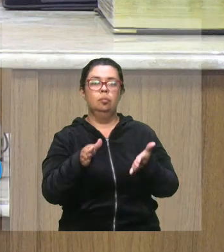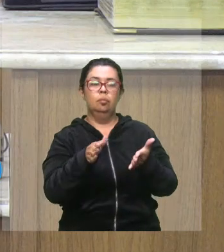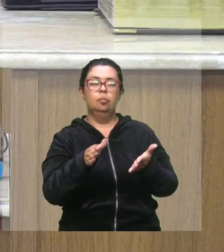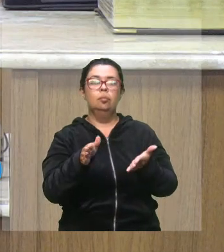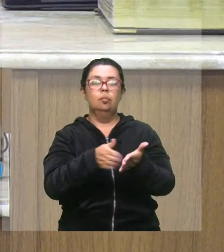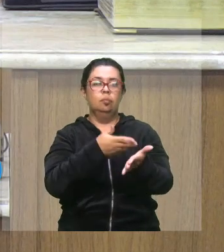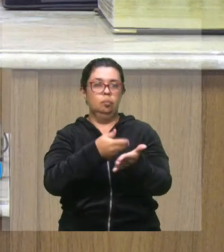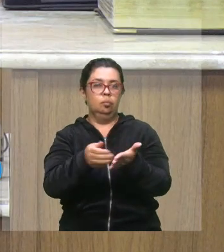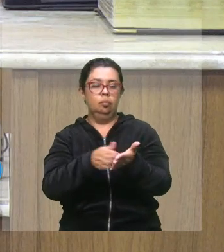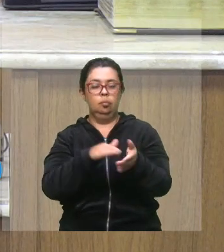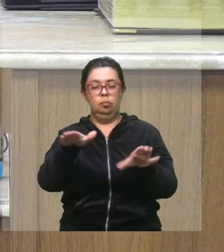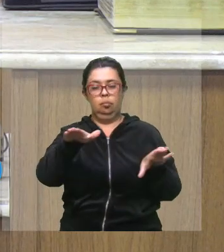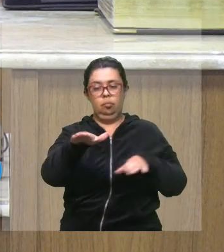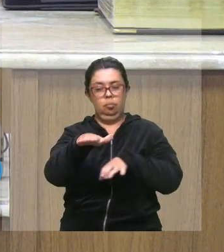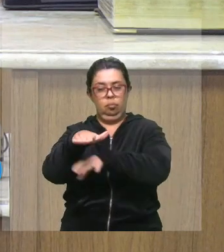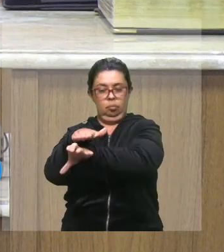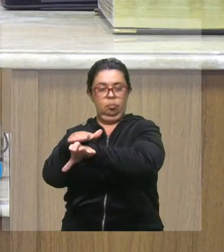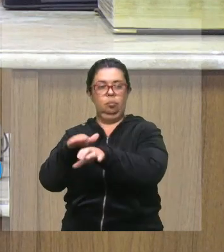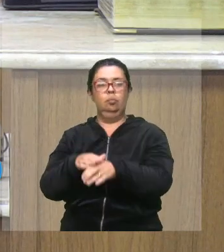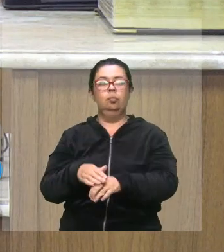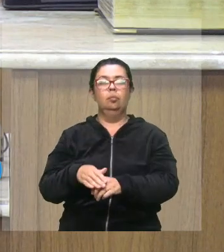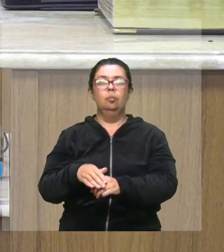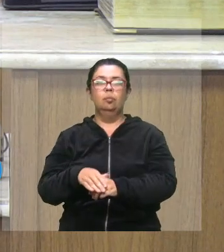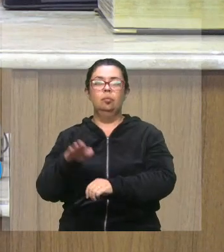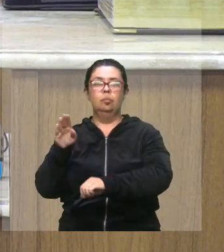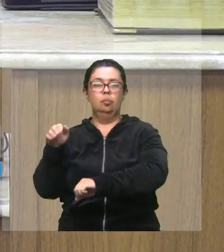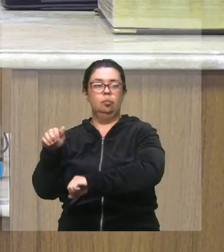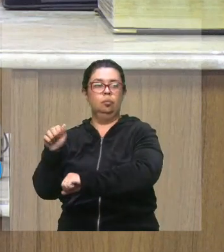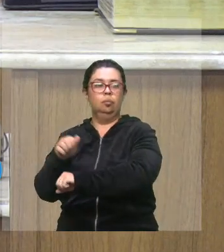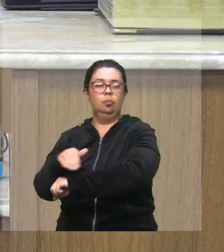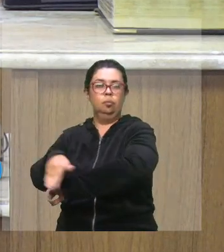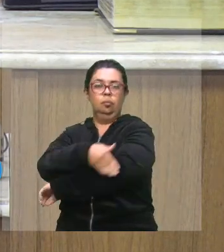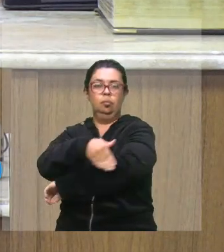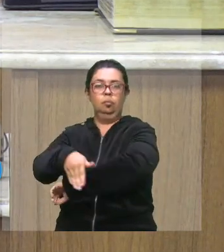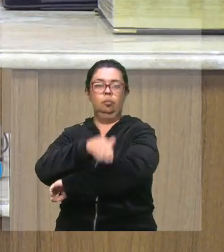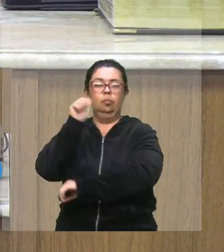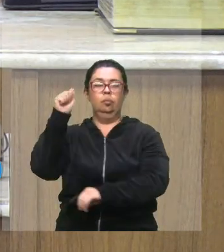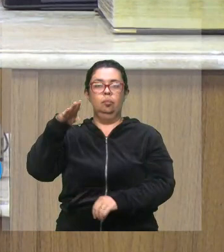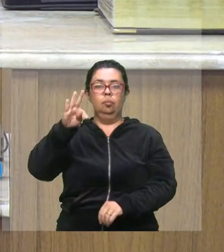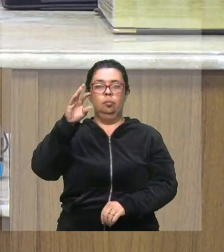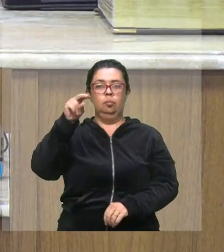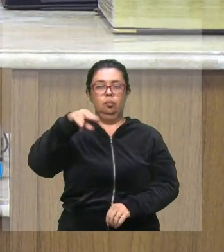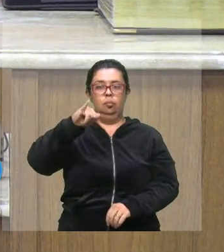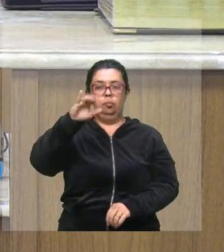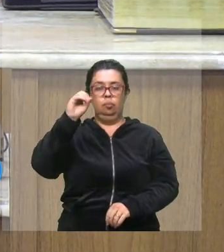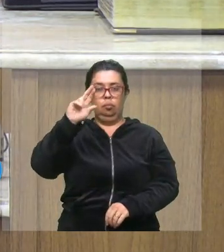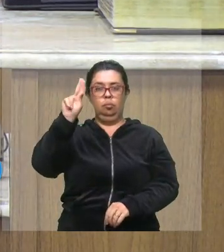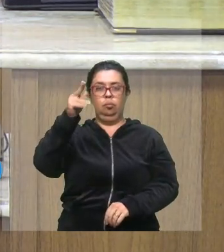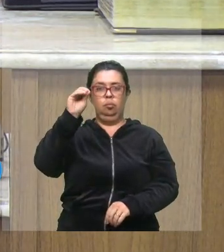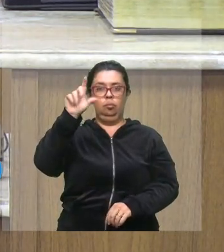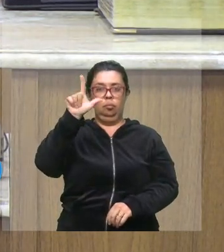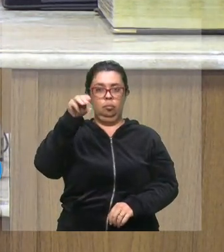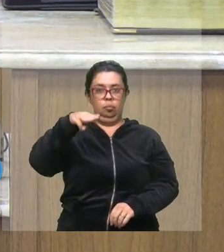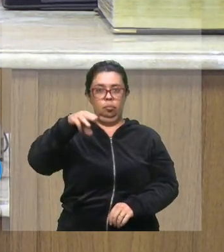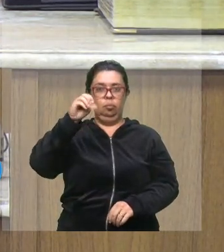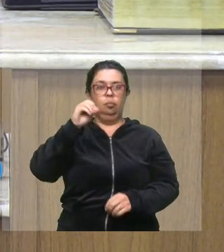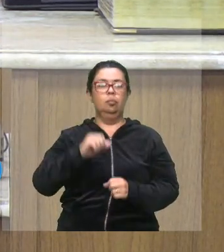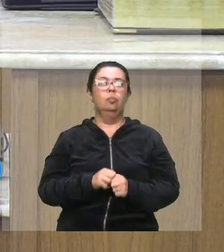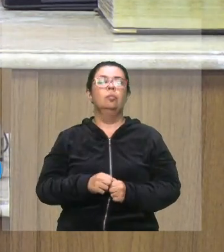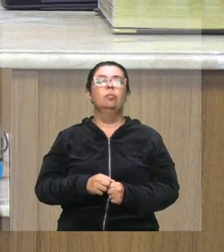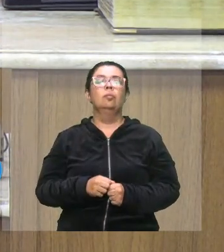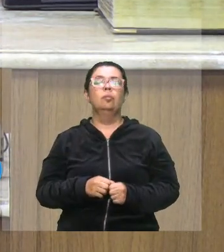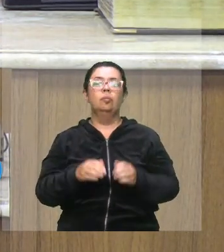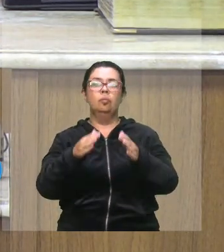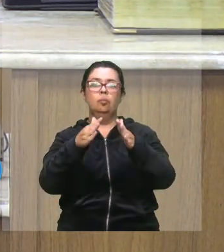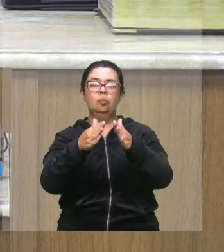estacionamento em 45 graus na rua Antônio Olmo, na Vila Cláudia. Moções apresentadas em regime de urgência